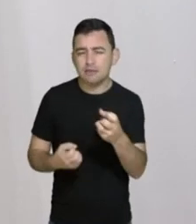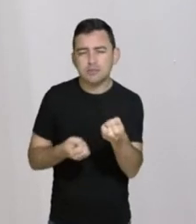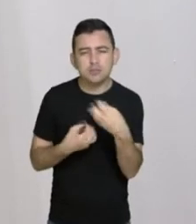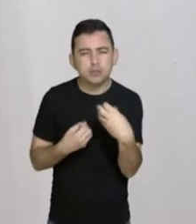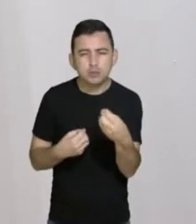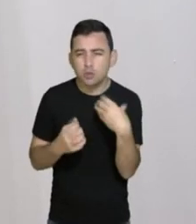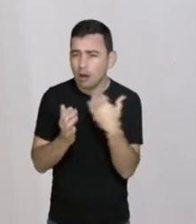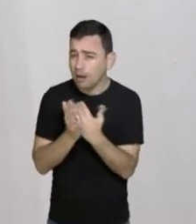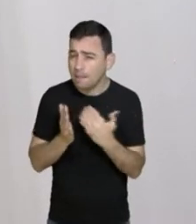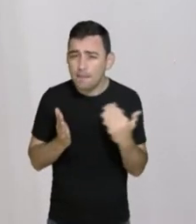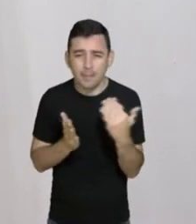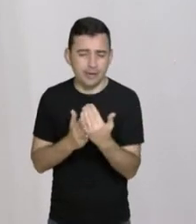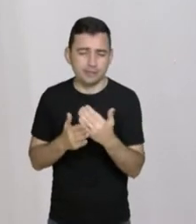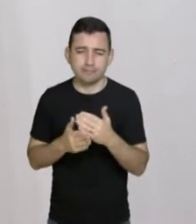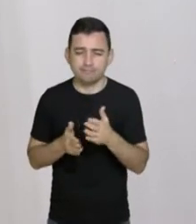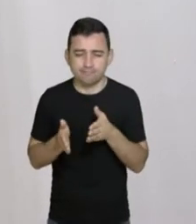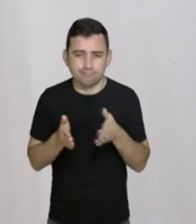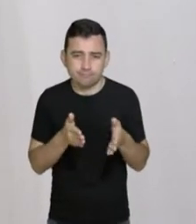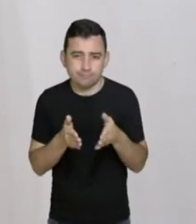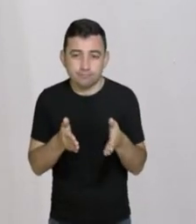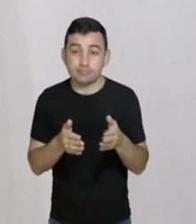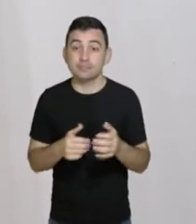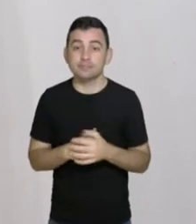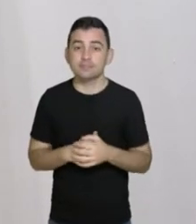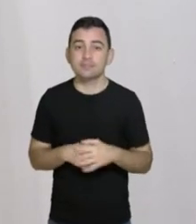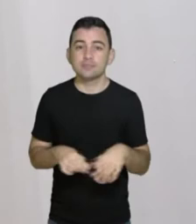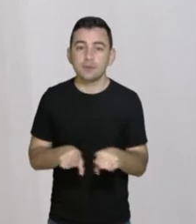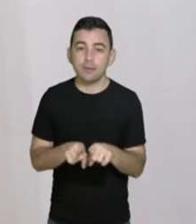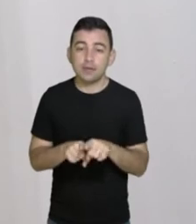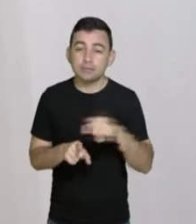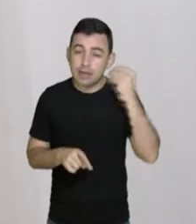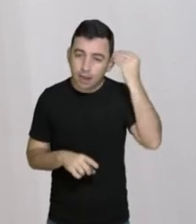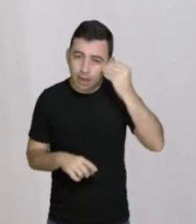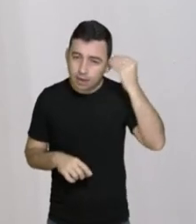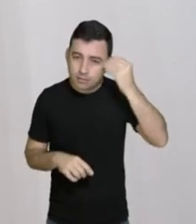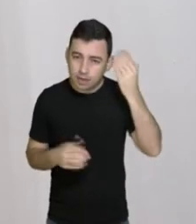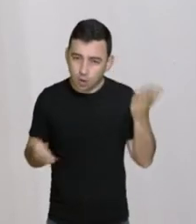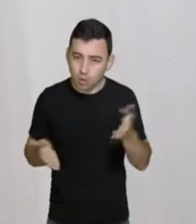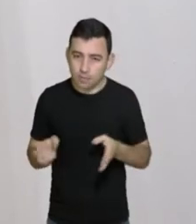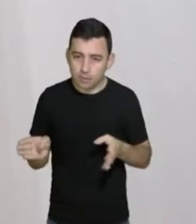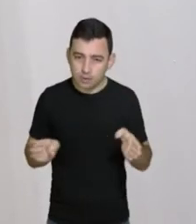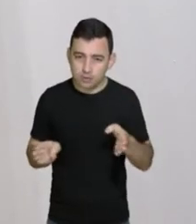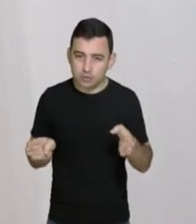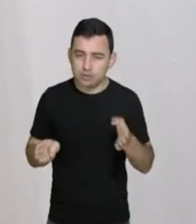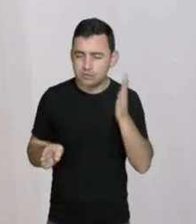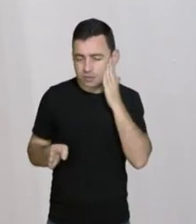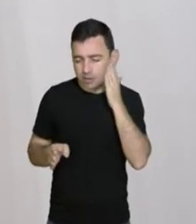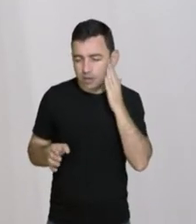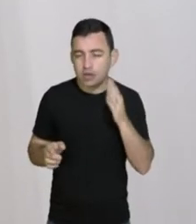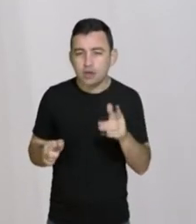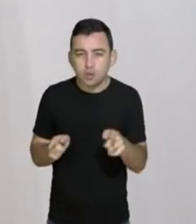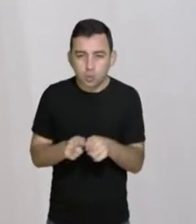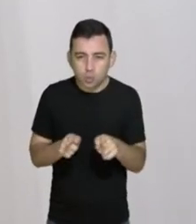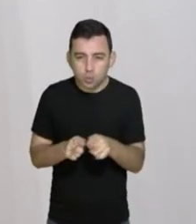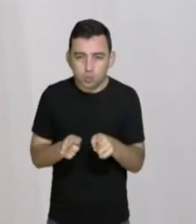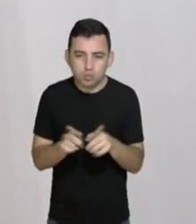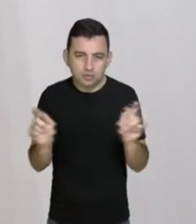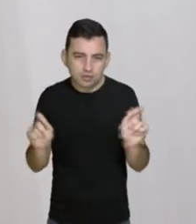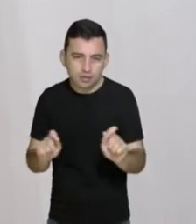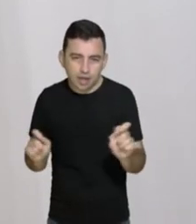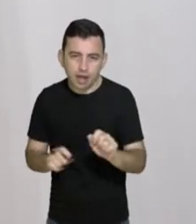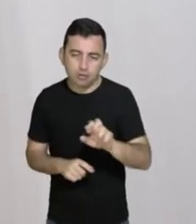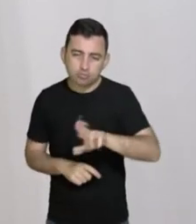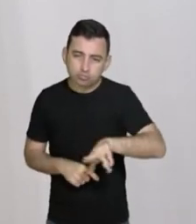caminhada e que a experiência por esse período, que apesar de curto, seja de grande